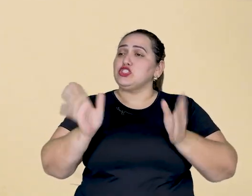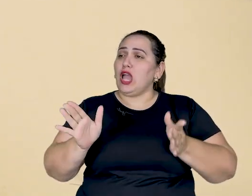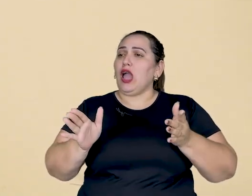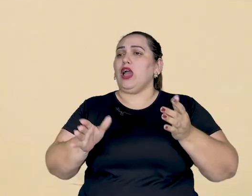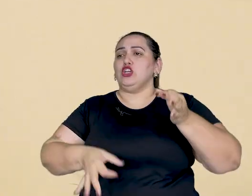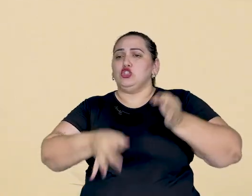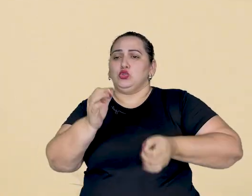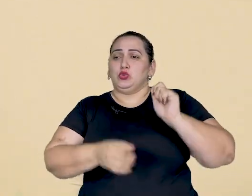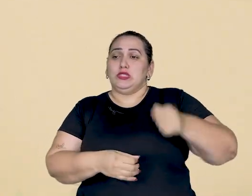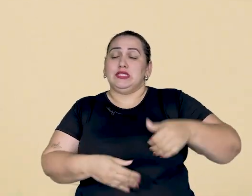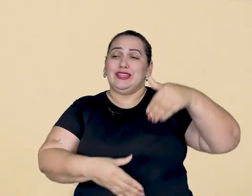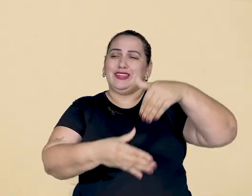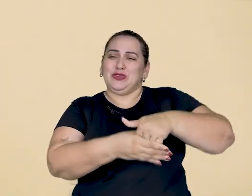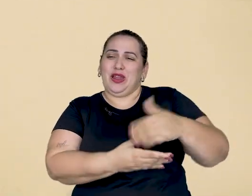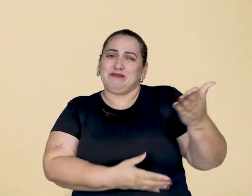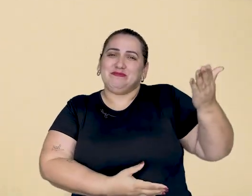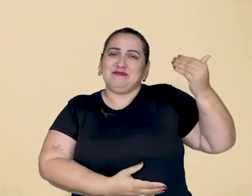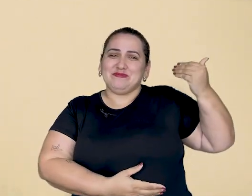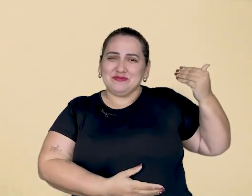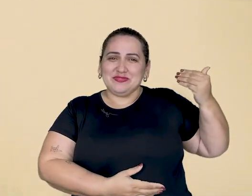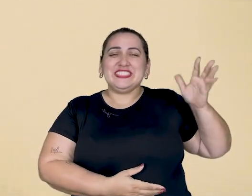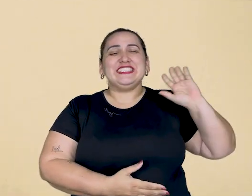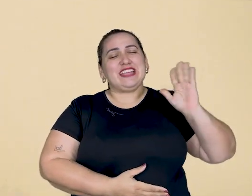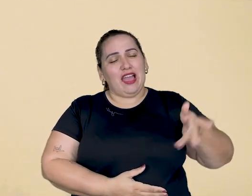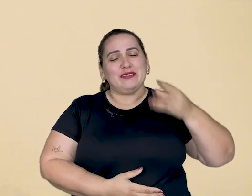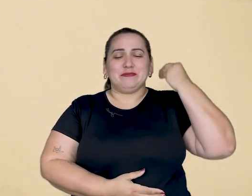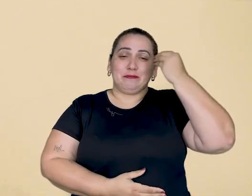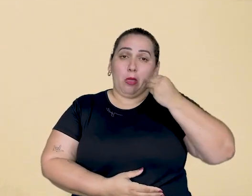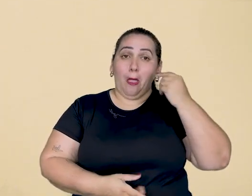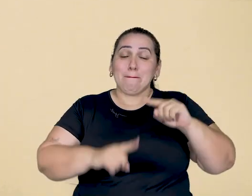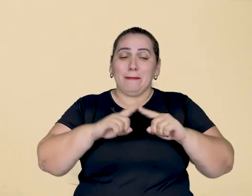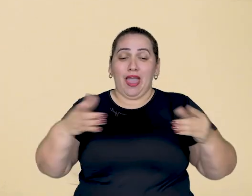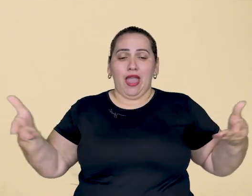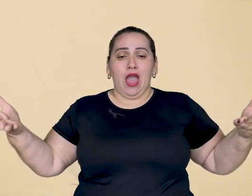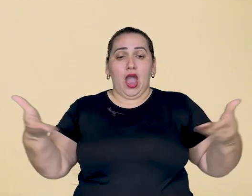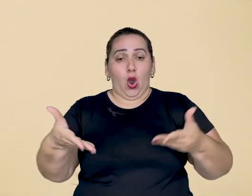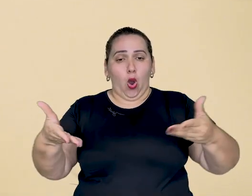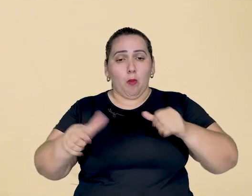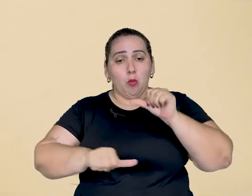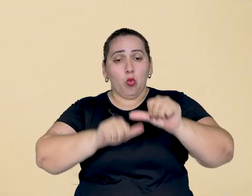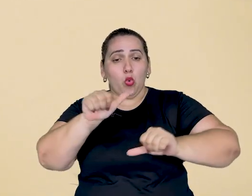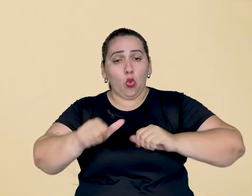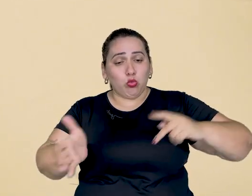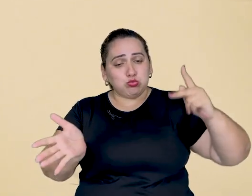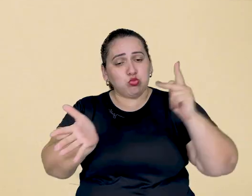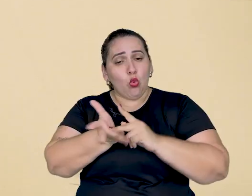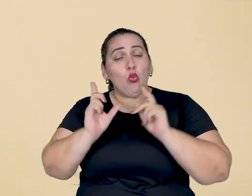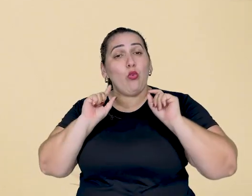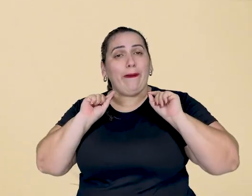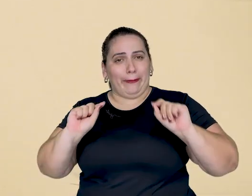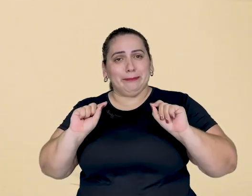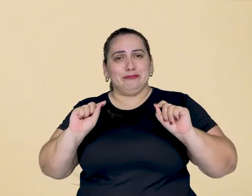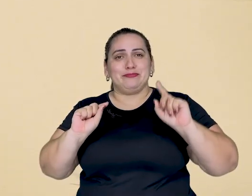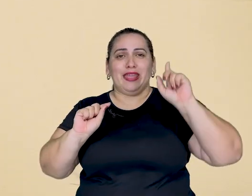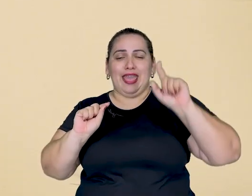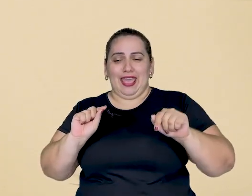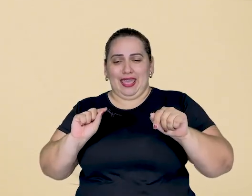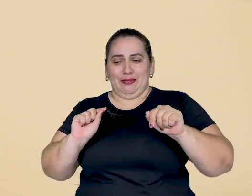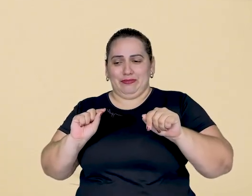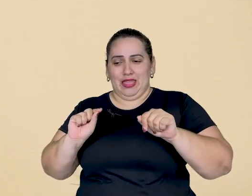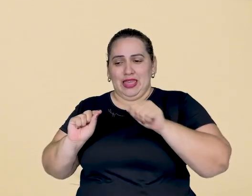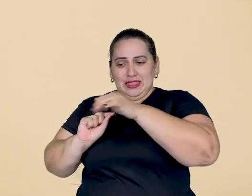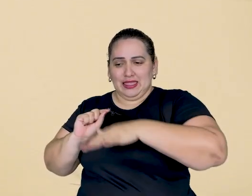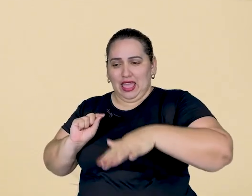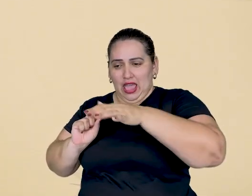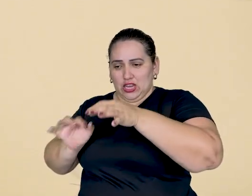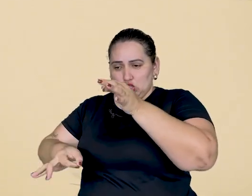direito. E eu, inclusive, já fui juiz eleitoral quando eu fui juiz de direito, né? Mas o que realmente é